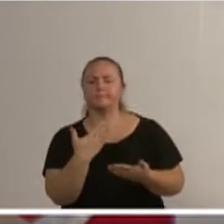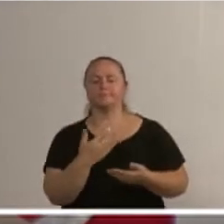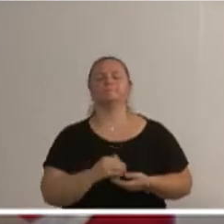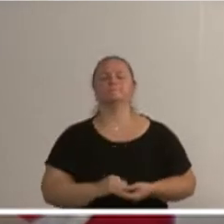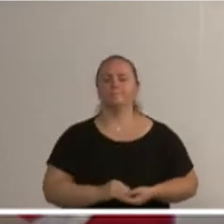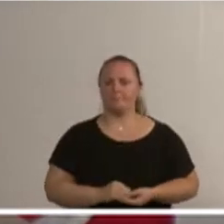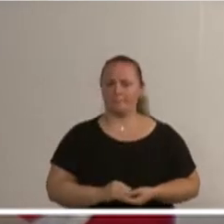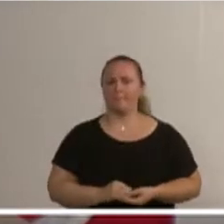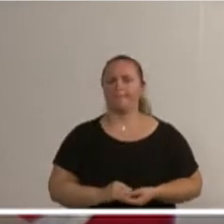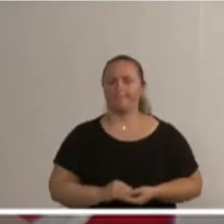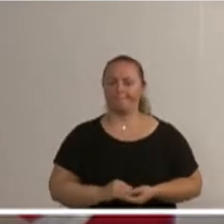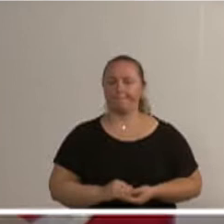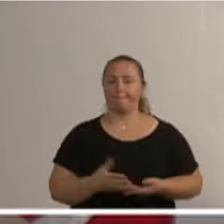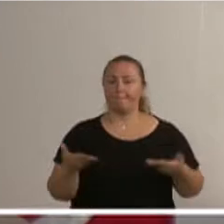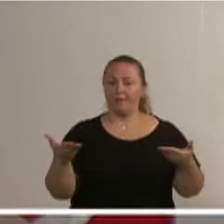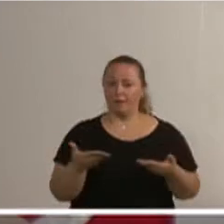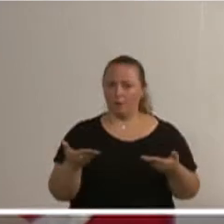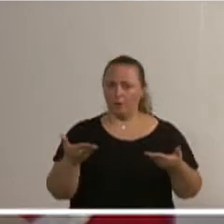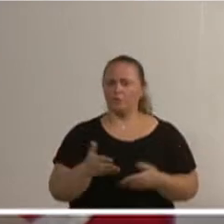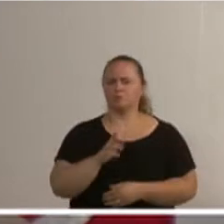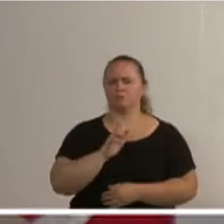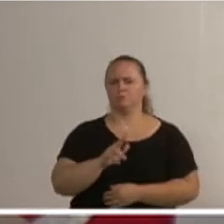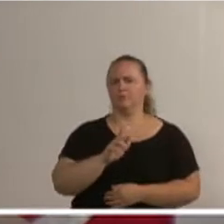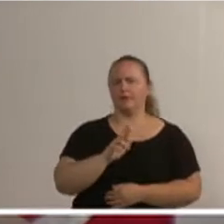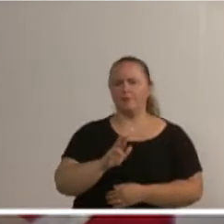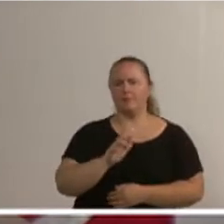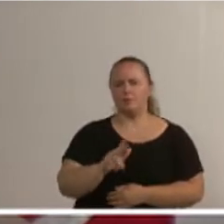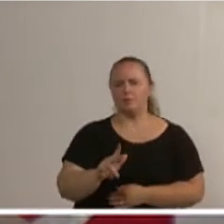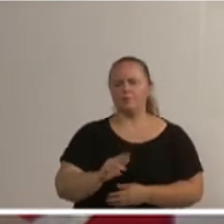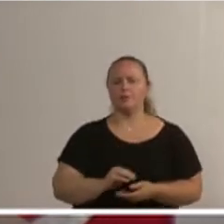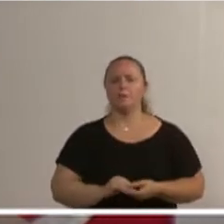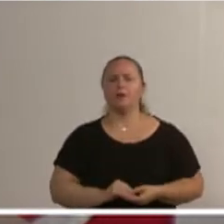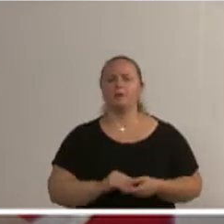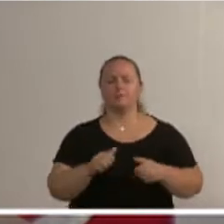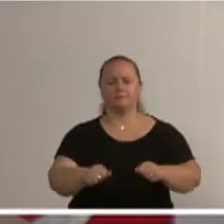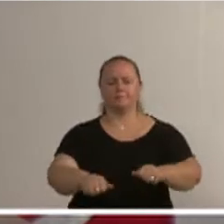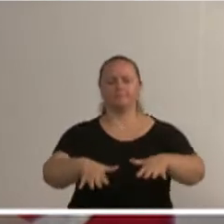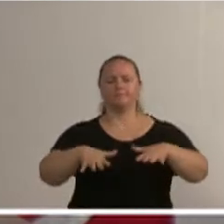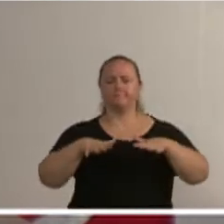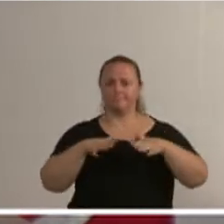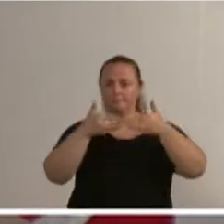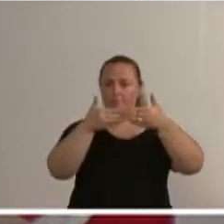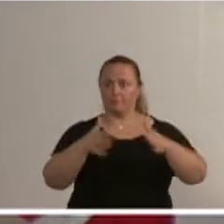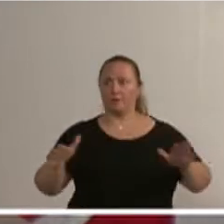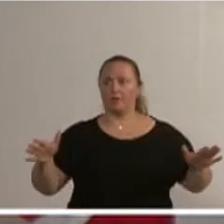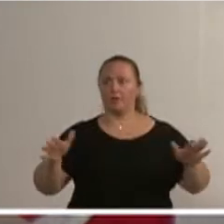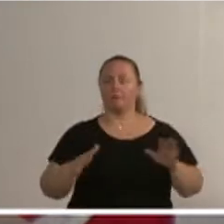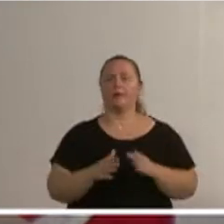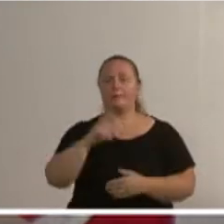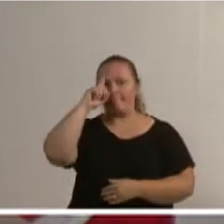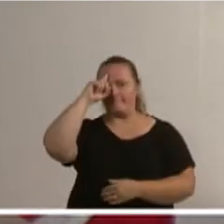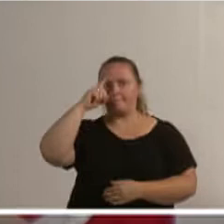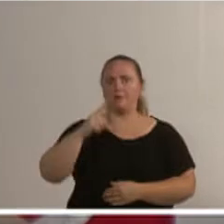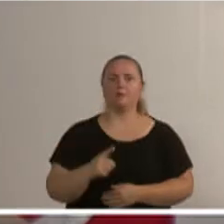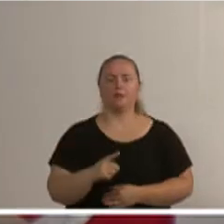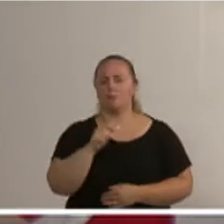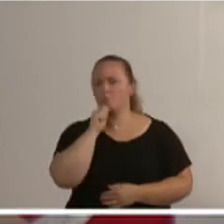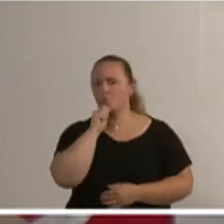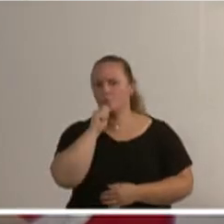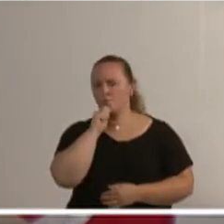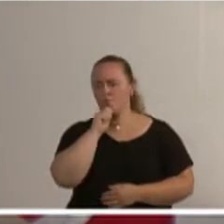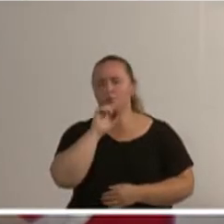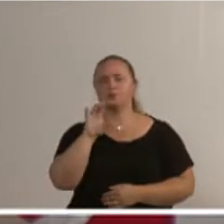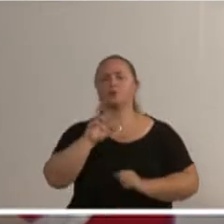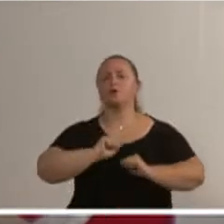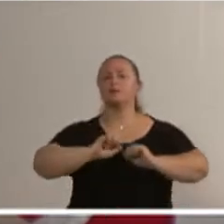é uma audiência que vai deliberar, é uma audiência para esclarecimento. Então, já passando